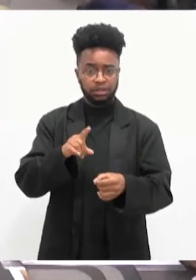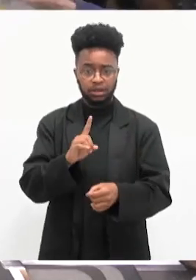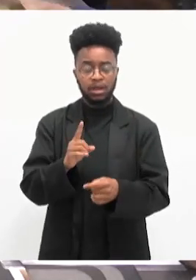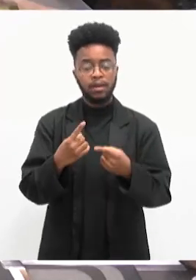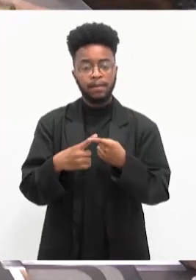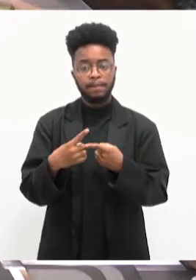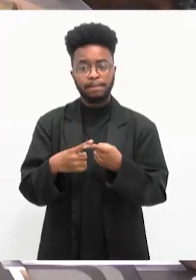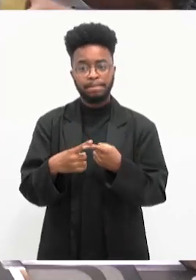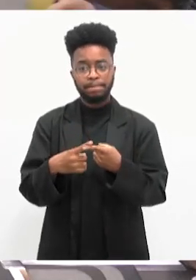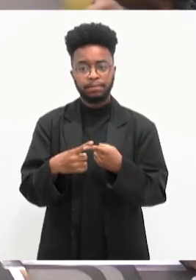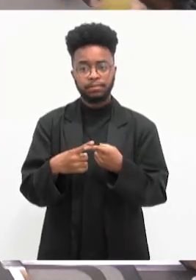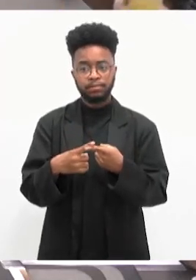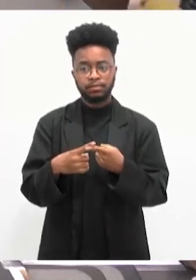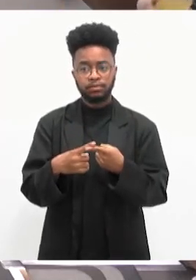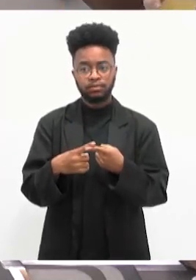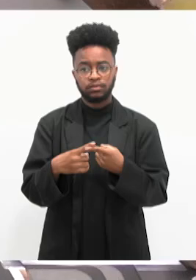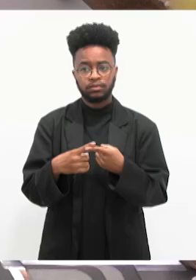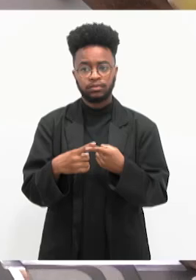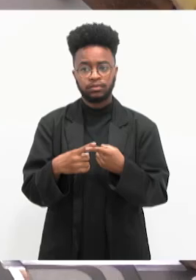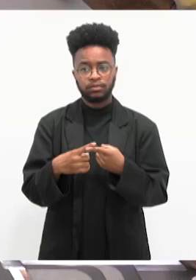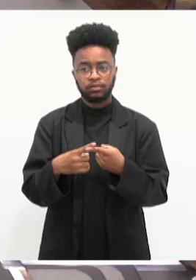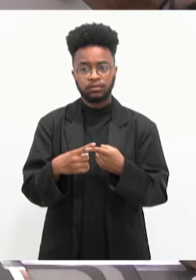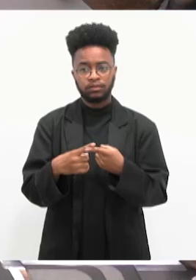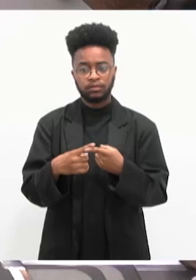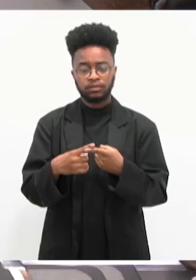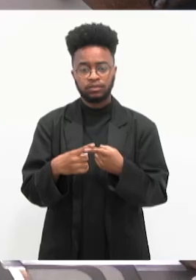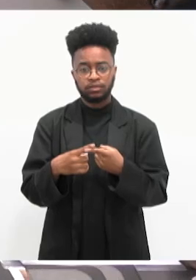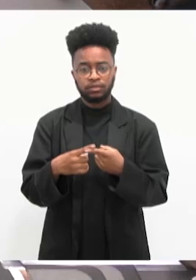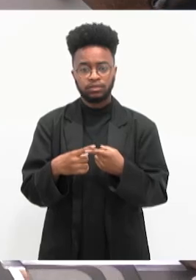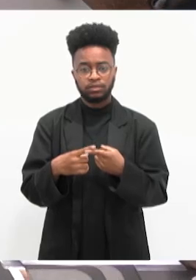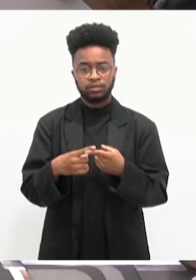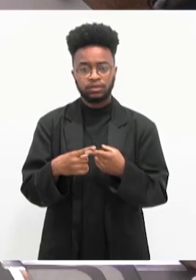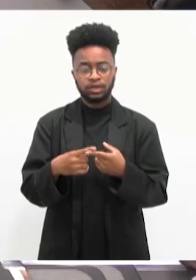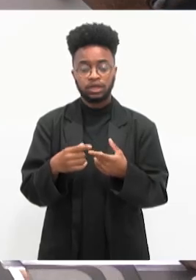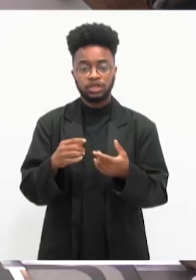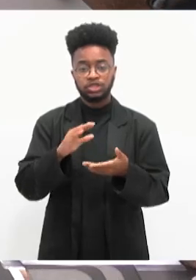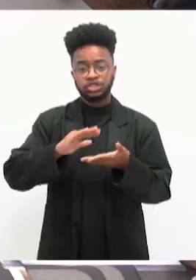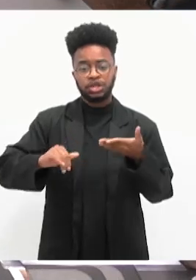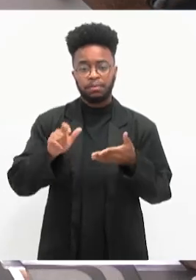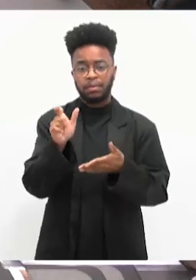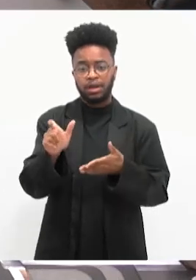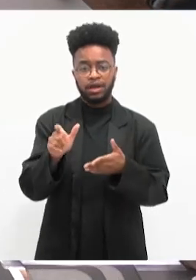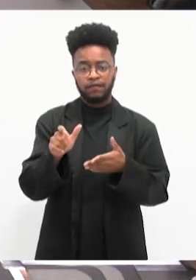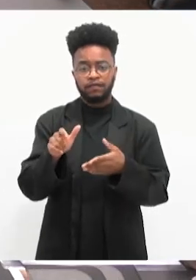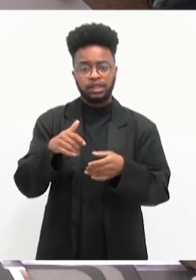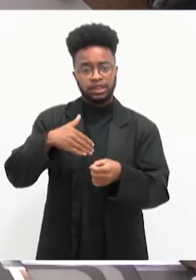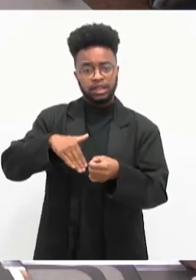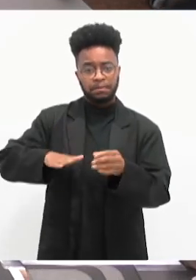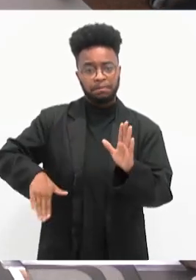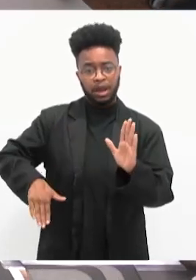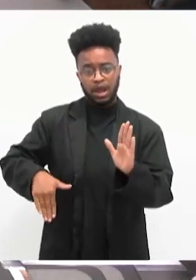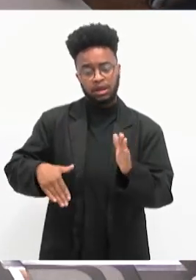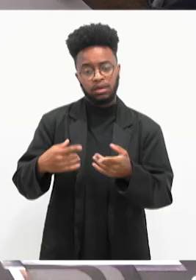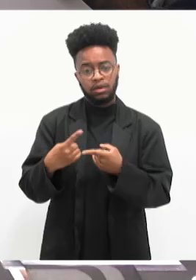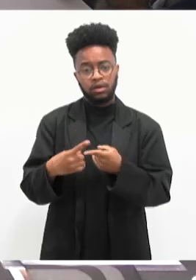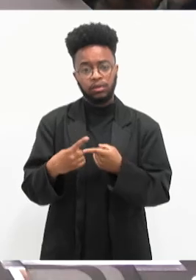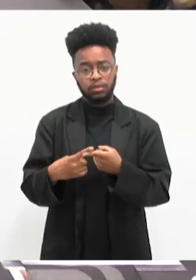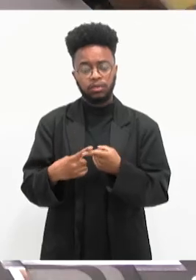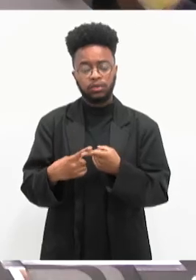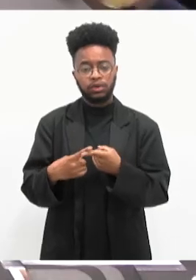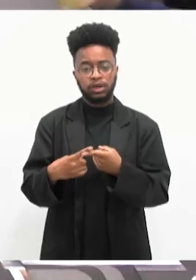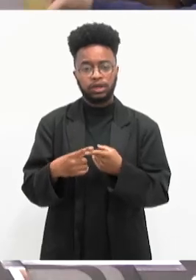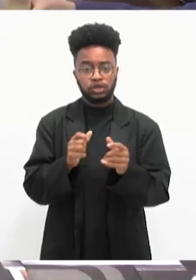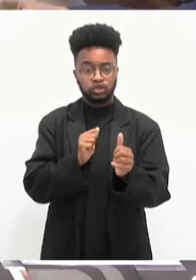português, então deixa beach tênis sem o tênis Só de se praia. tirar o tênis de praia, Praia. deixar É. só beach tênis. Exatamente. Porque é ele